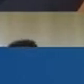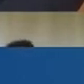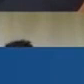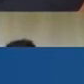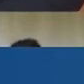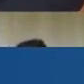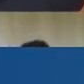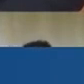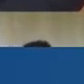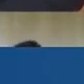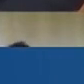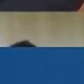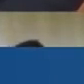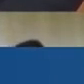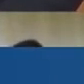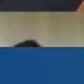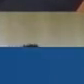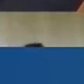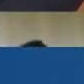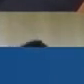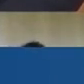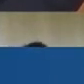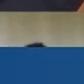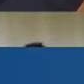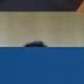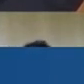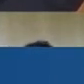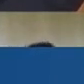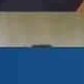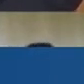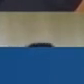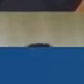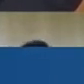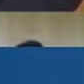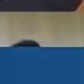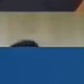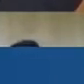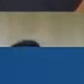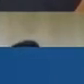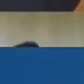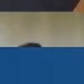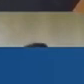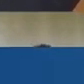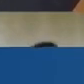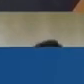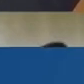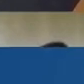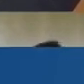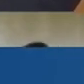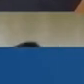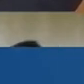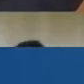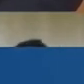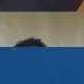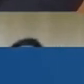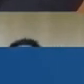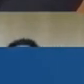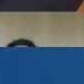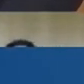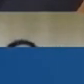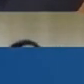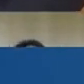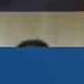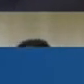de, talvez, o envolvimento de mais pessoas na execução desse crime? Obrigado. Sem dúvida há a participação de